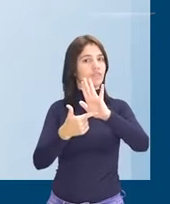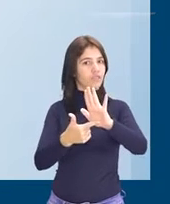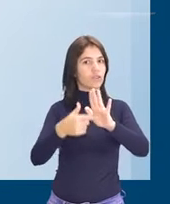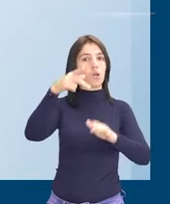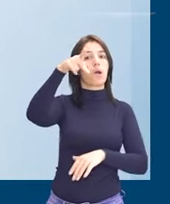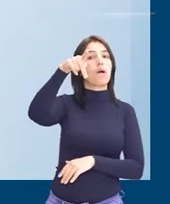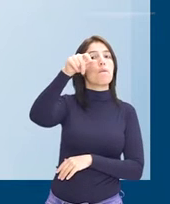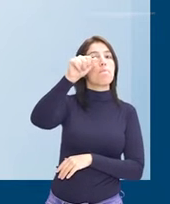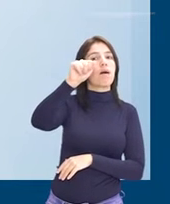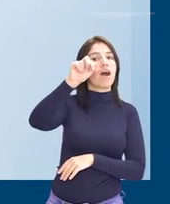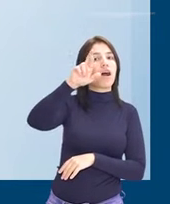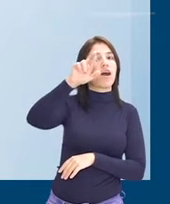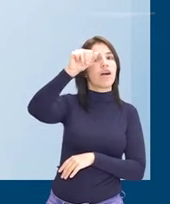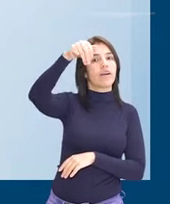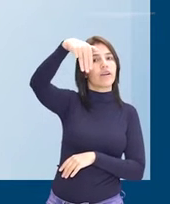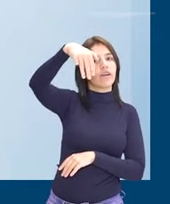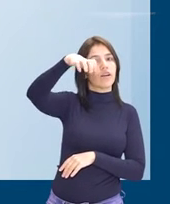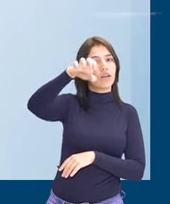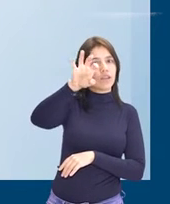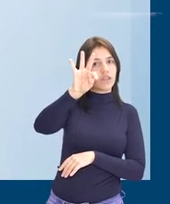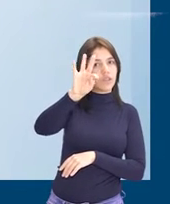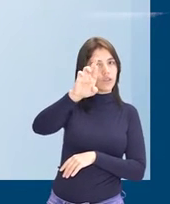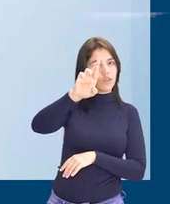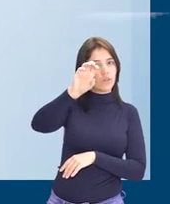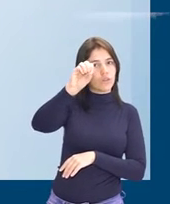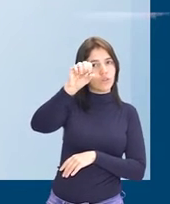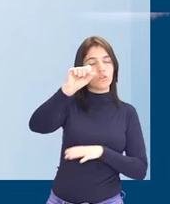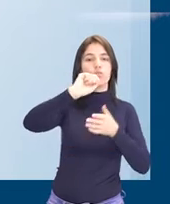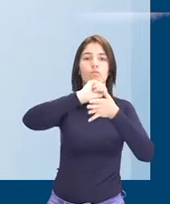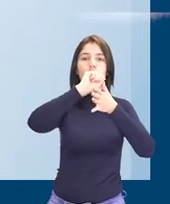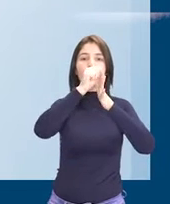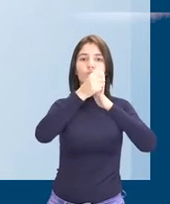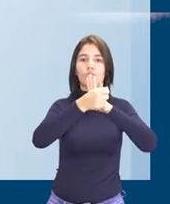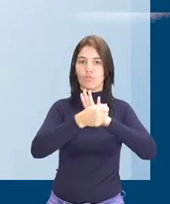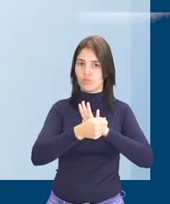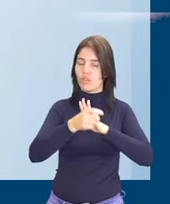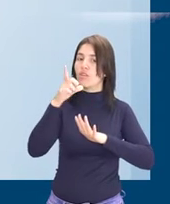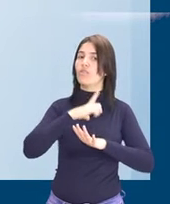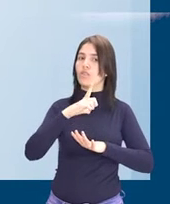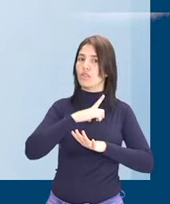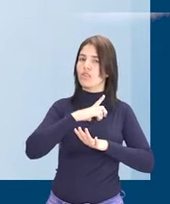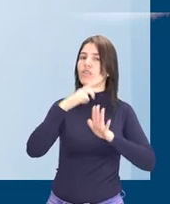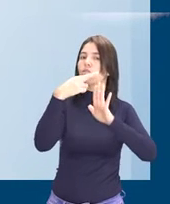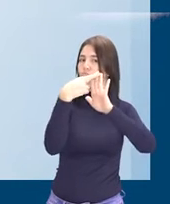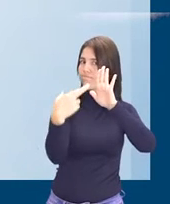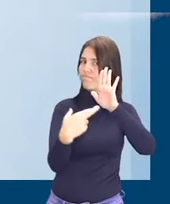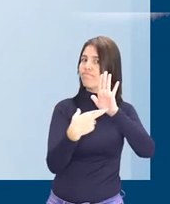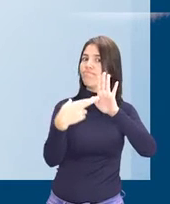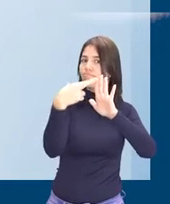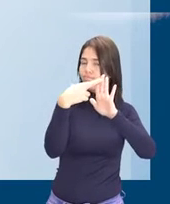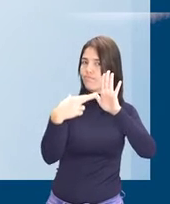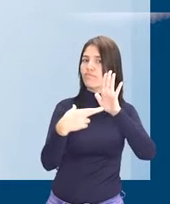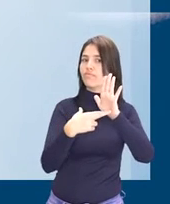chamados de parâmetros. Dentro desses parâmetros, nós vamos encontrar algumas regras